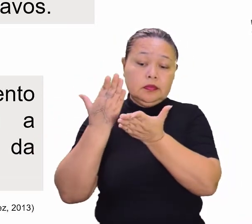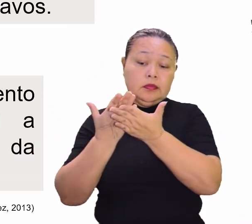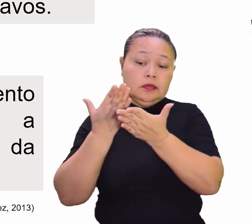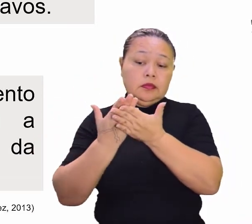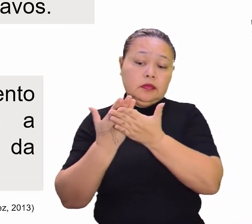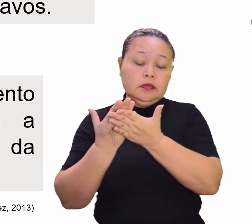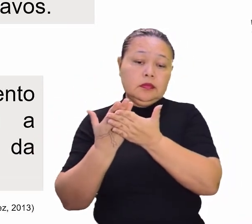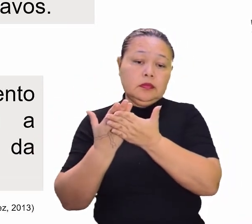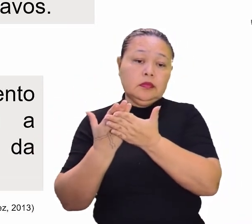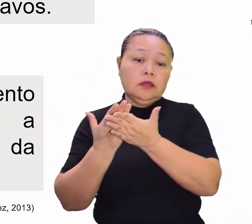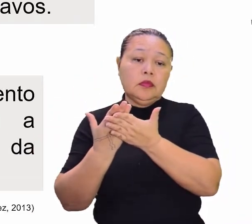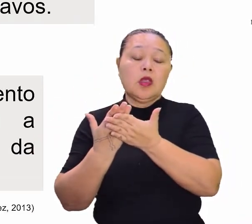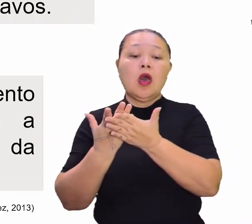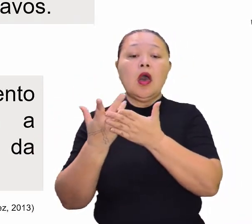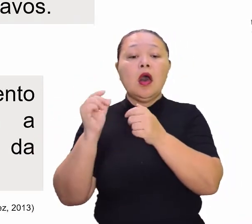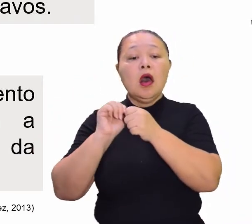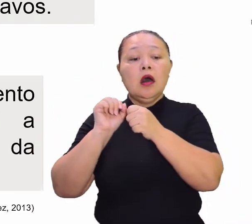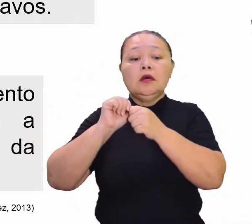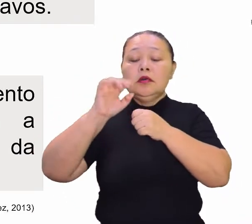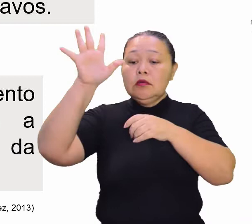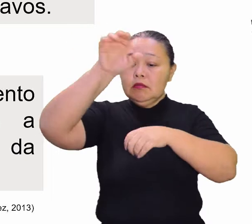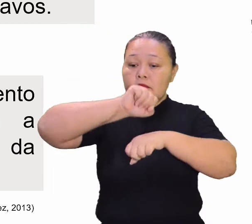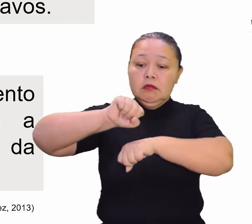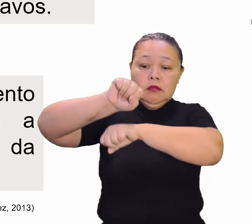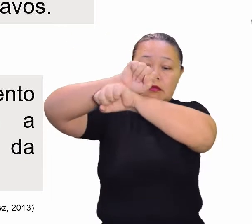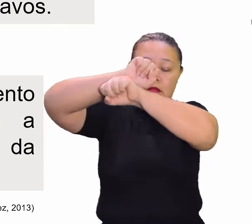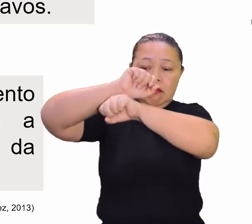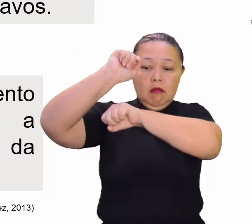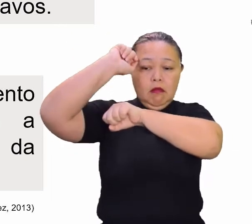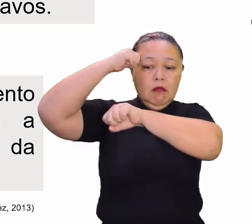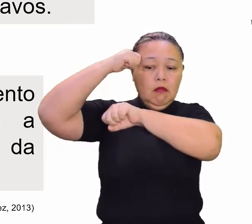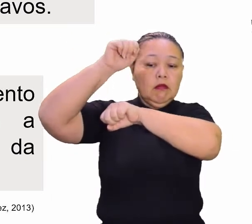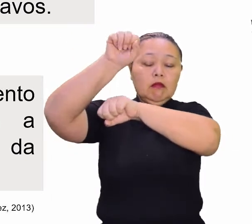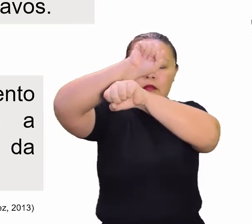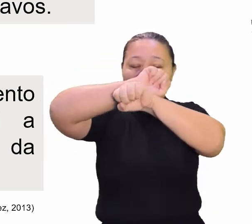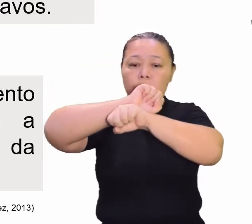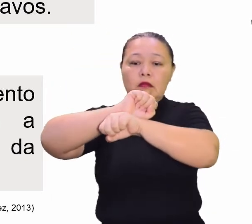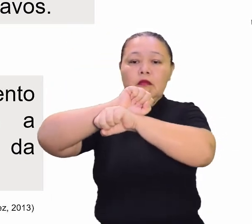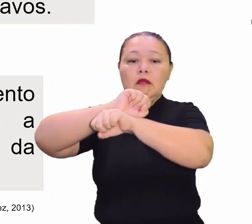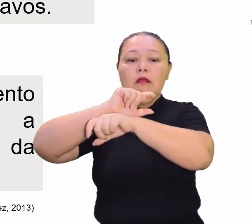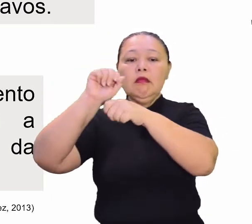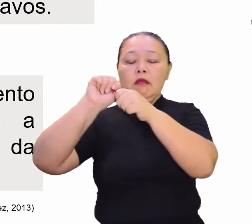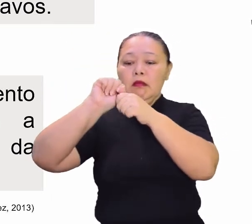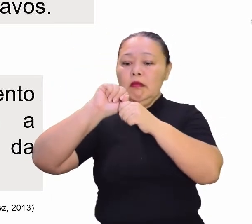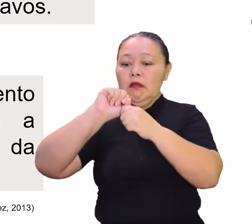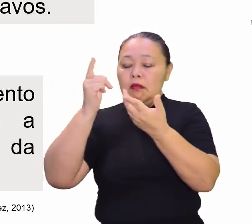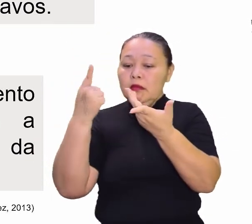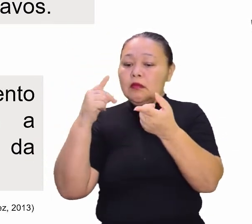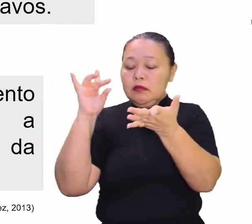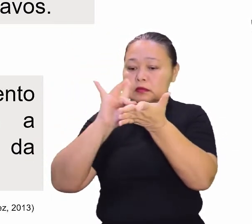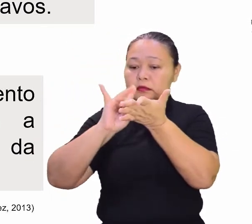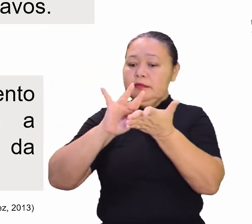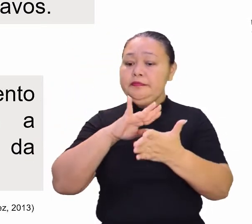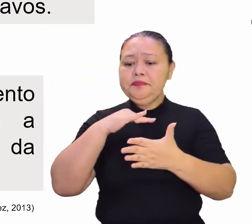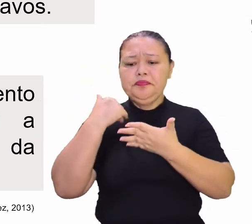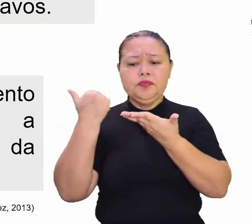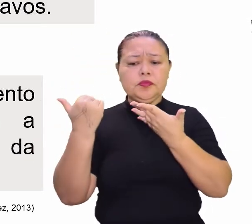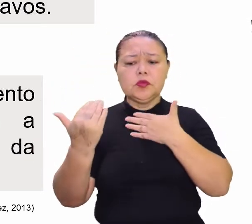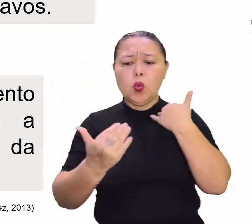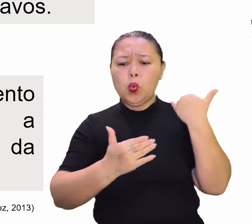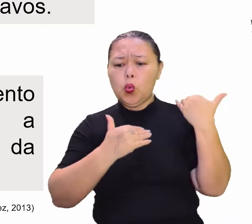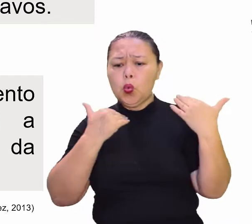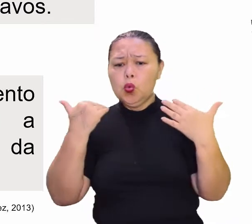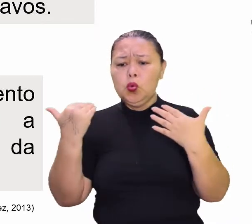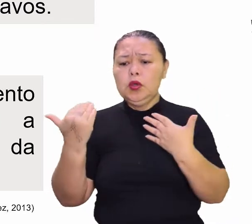a questão do tráfico negreiro, que correspondeu a uma verdadeira sangria. Esses